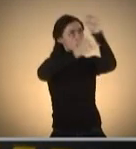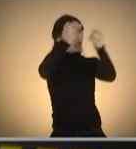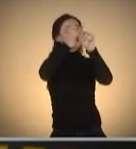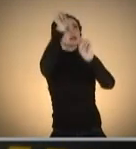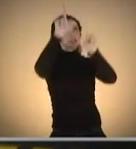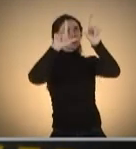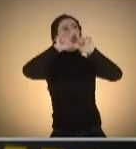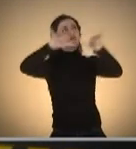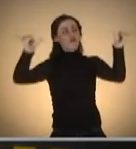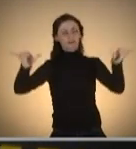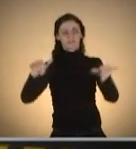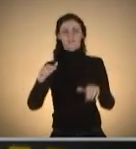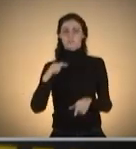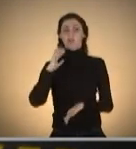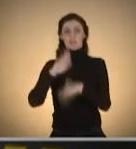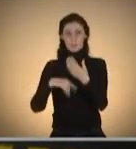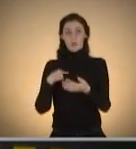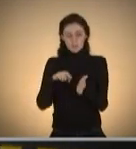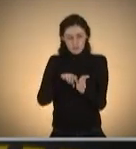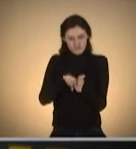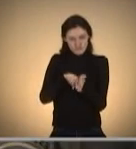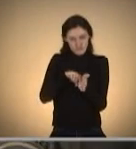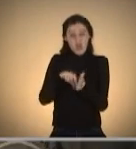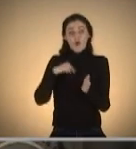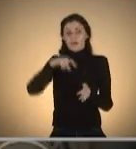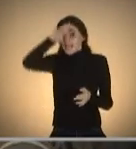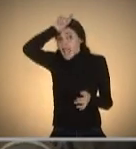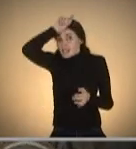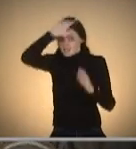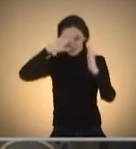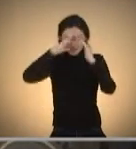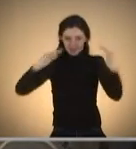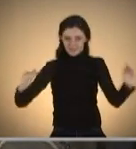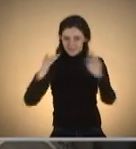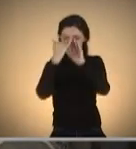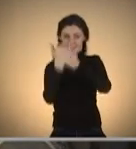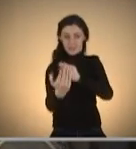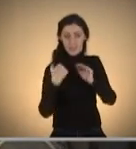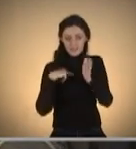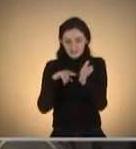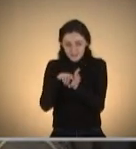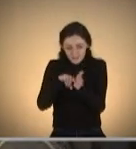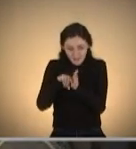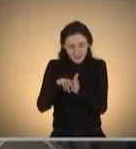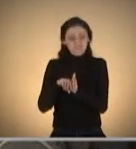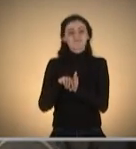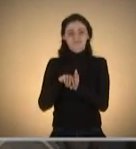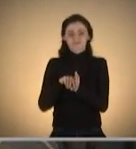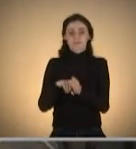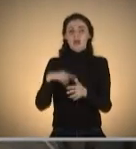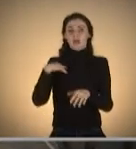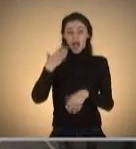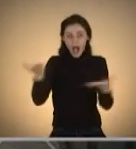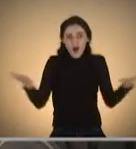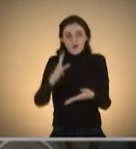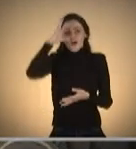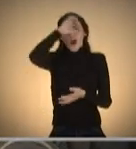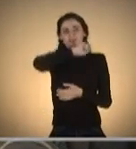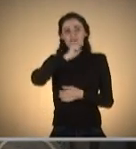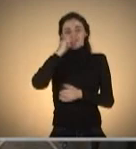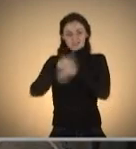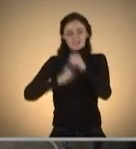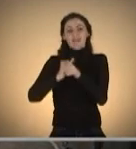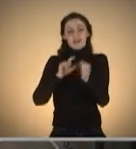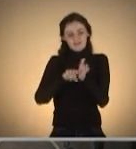de televisão. A primeira coisa que eu pesquisei foi as pirâmides do Egito, e agora eu sei que a internet é